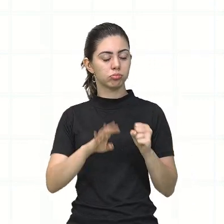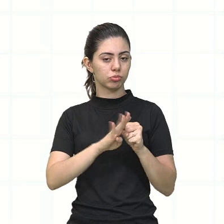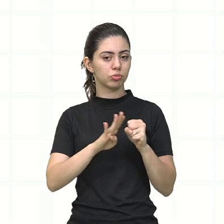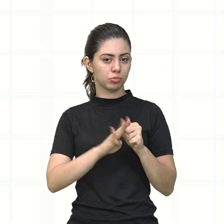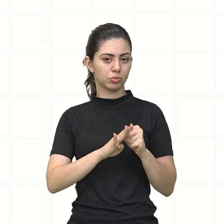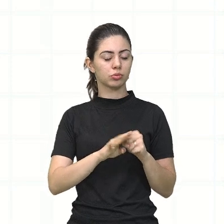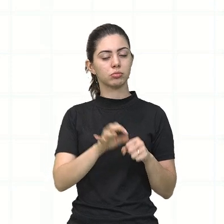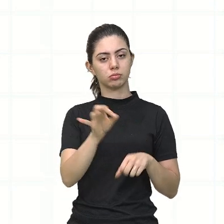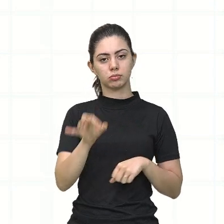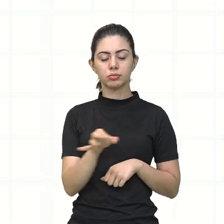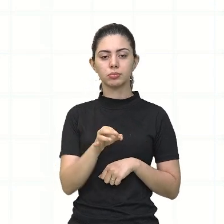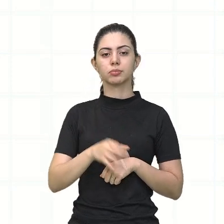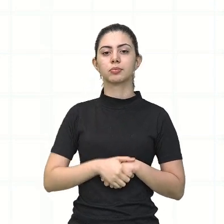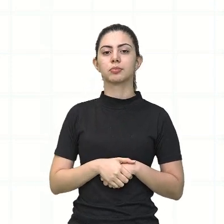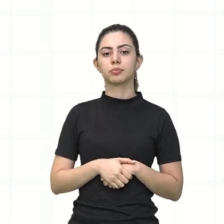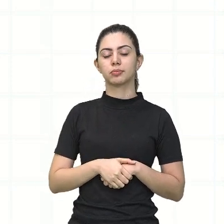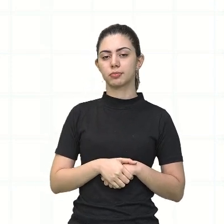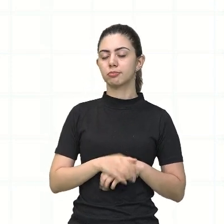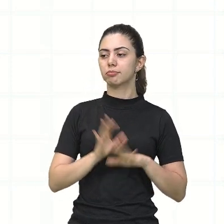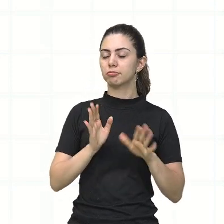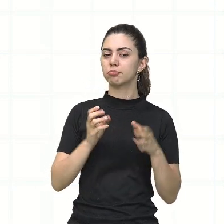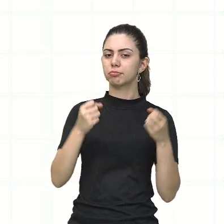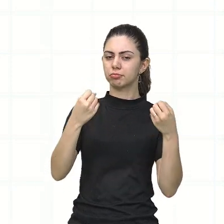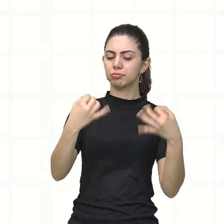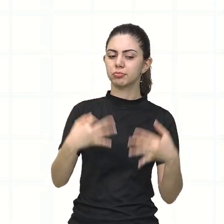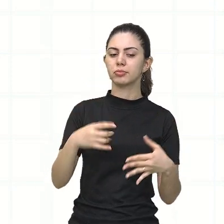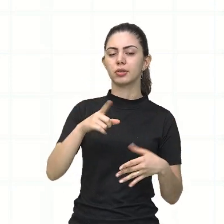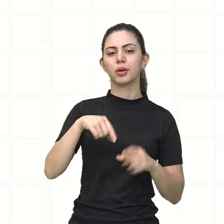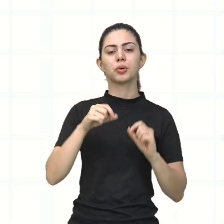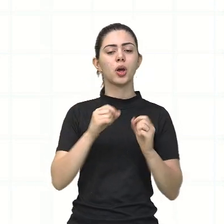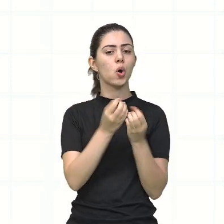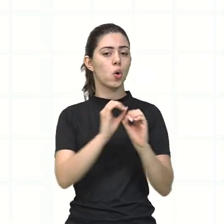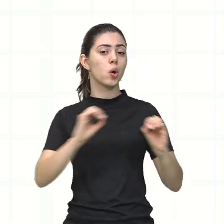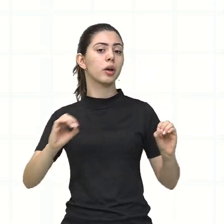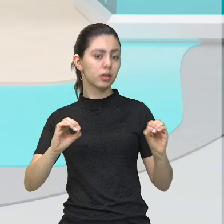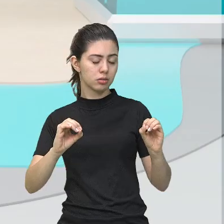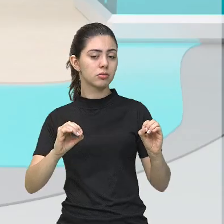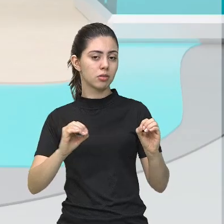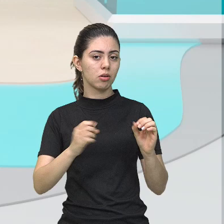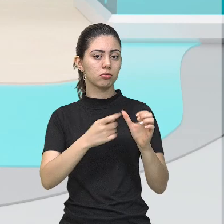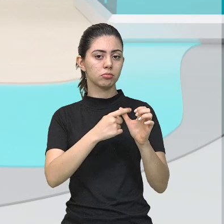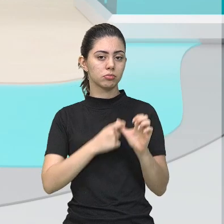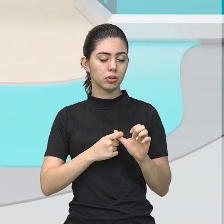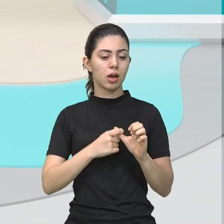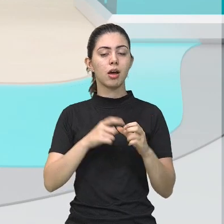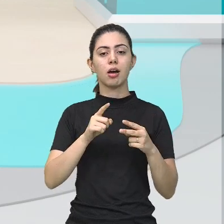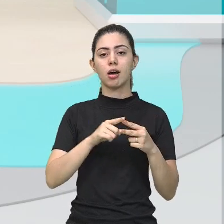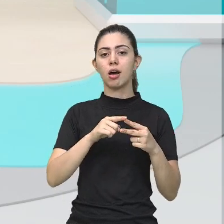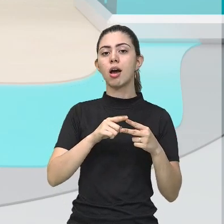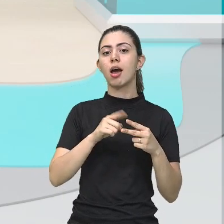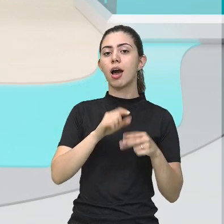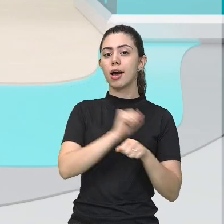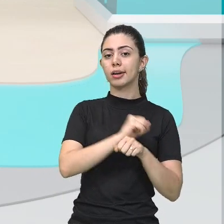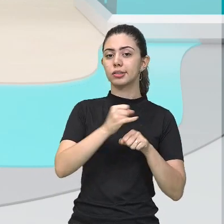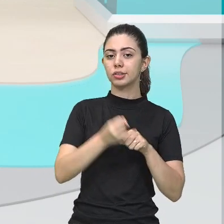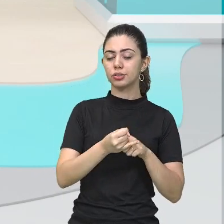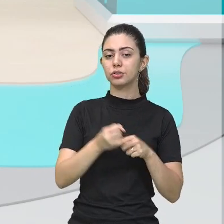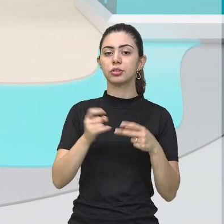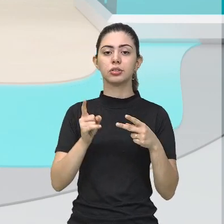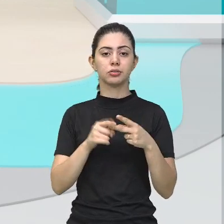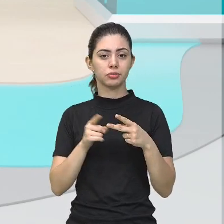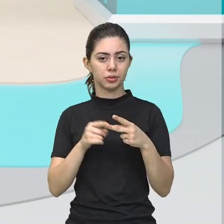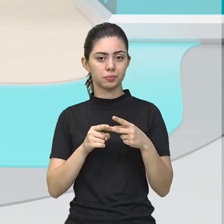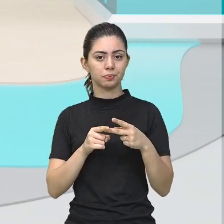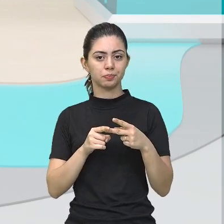principalmente as orações subordinadas adjetivas e orações subordinadas